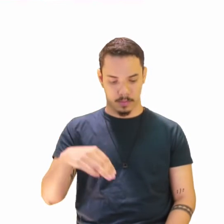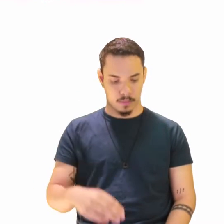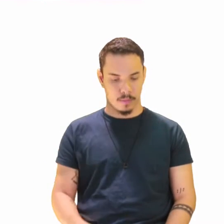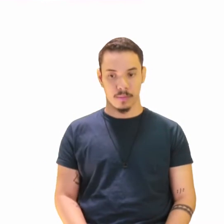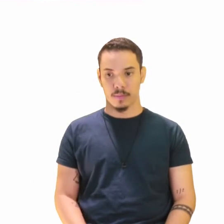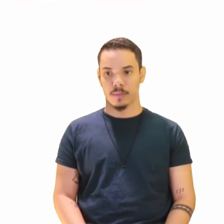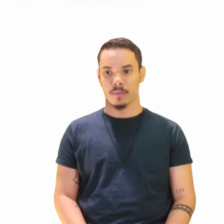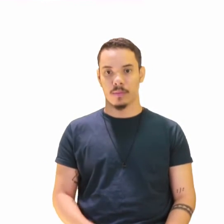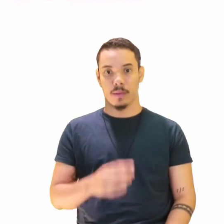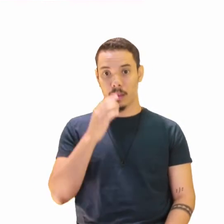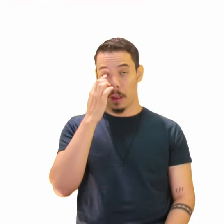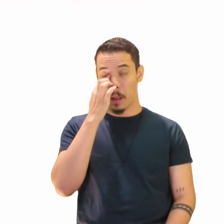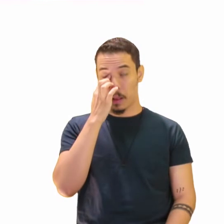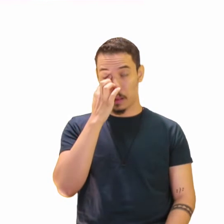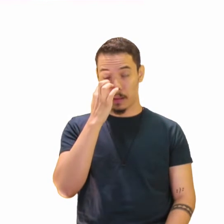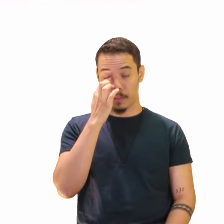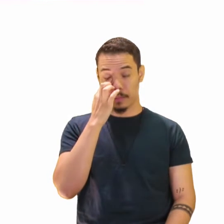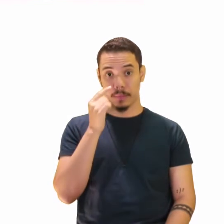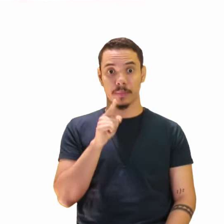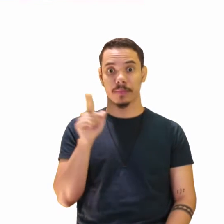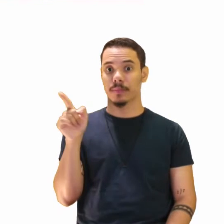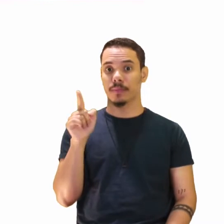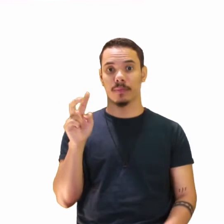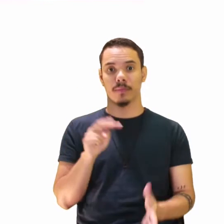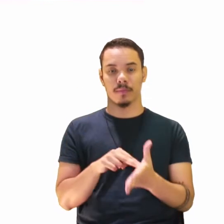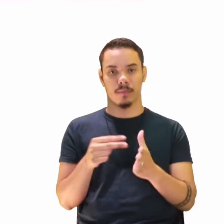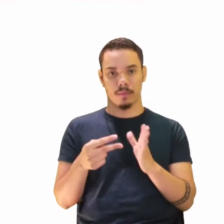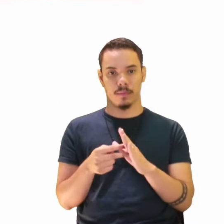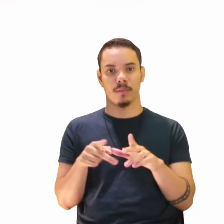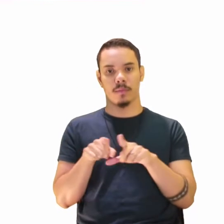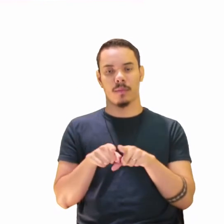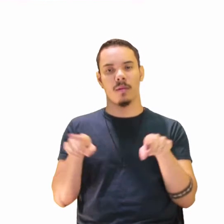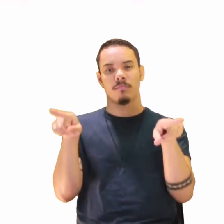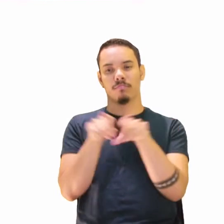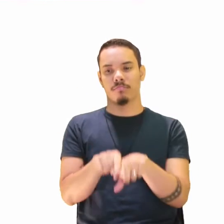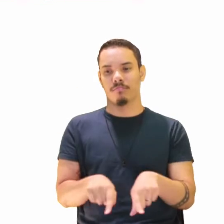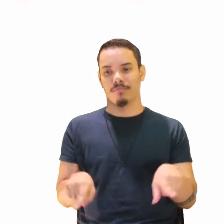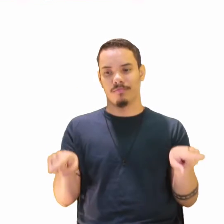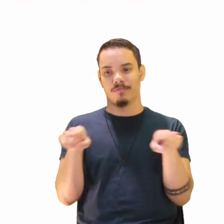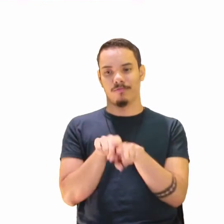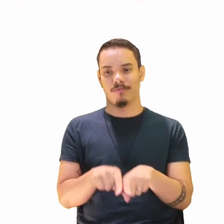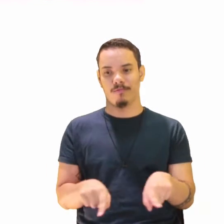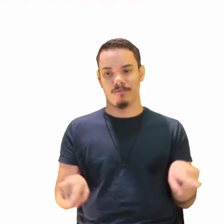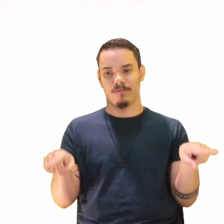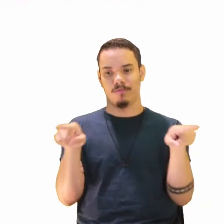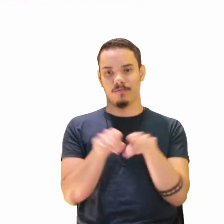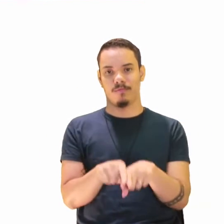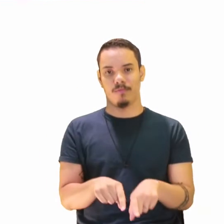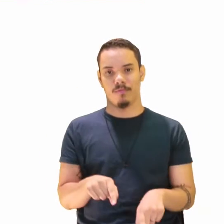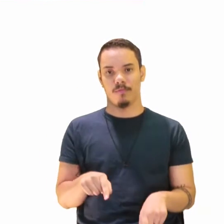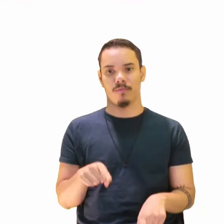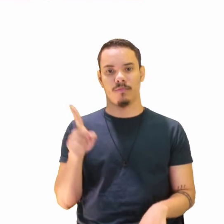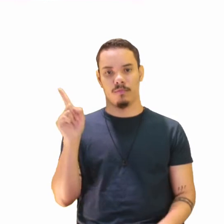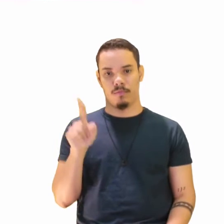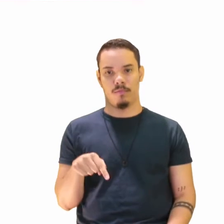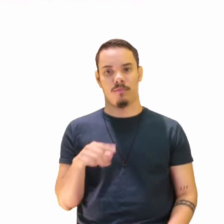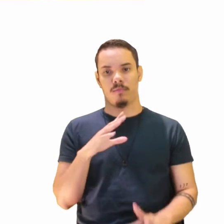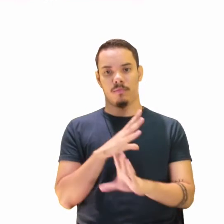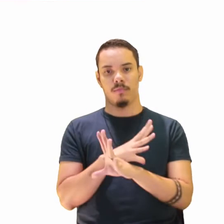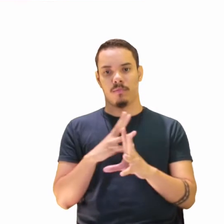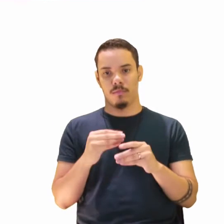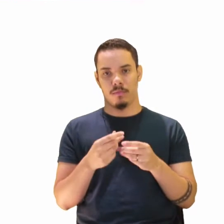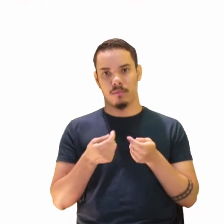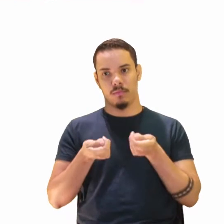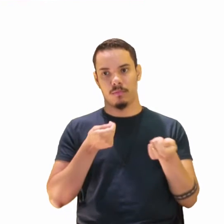nada. E se nem, era uma conjunção o quê? Coordenativa. Tá